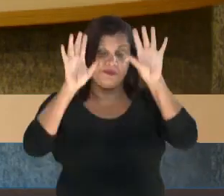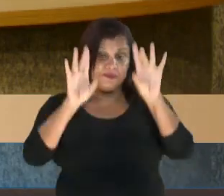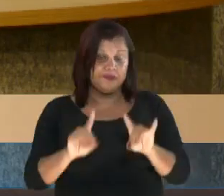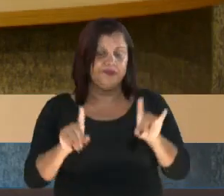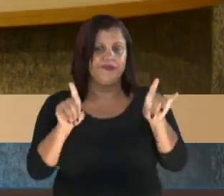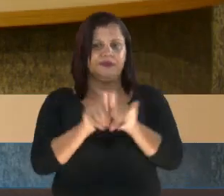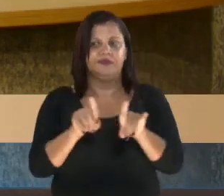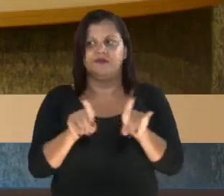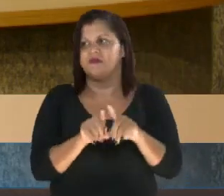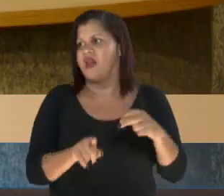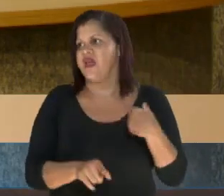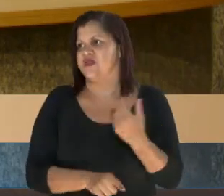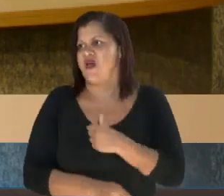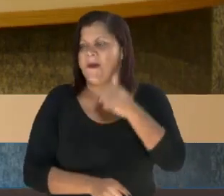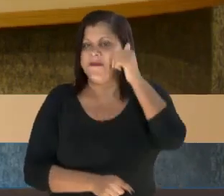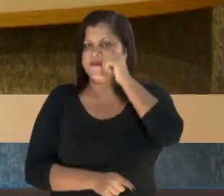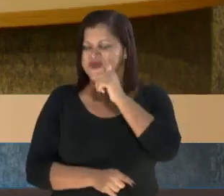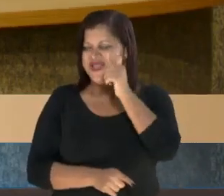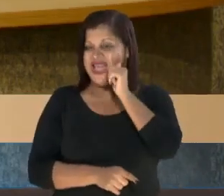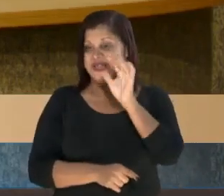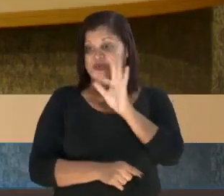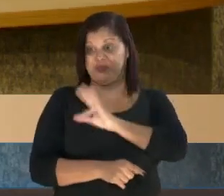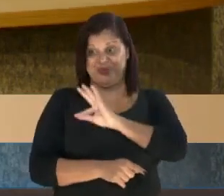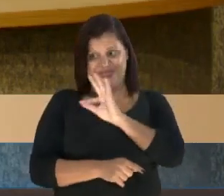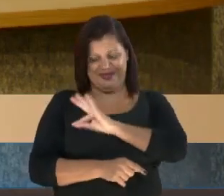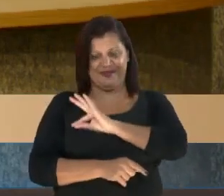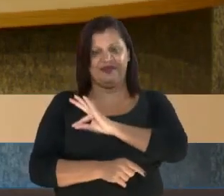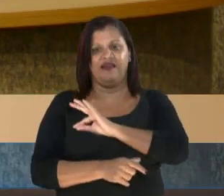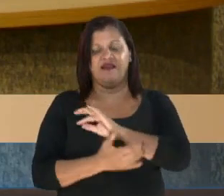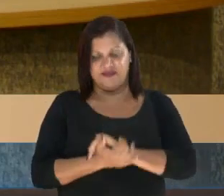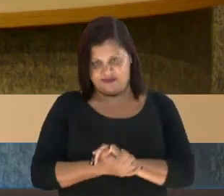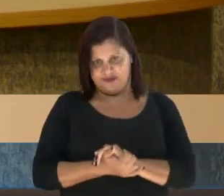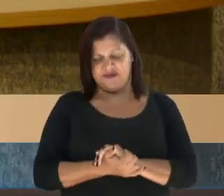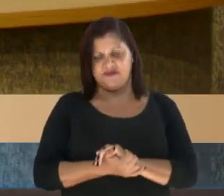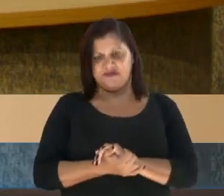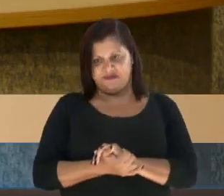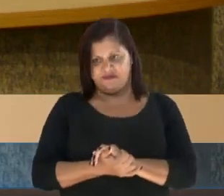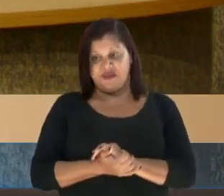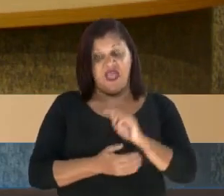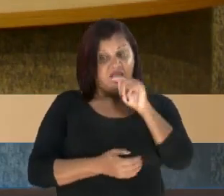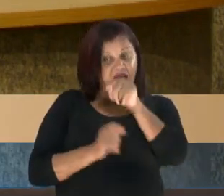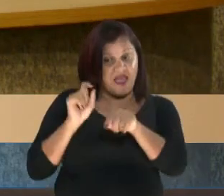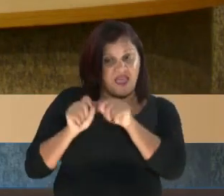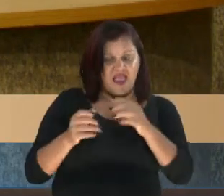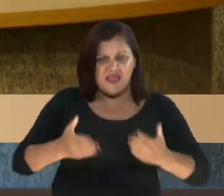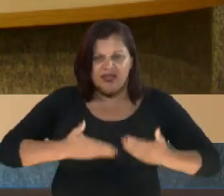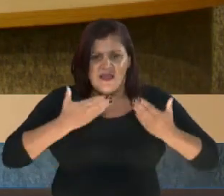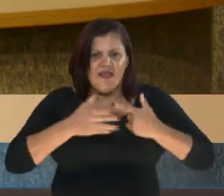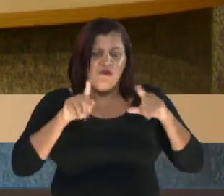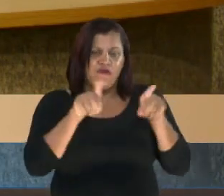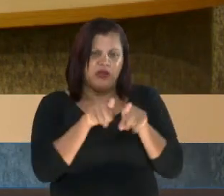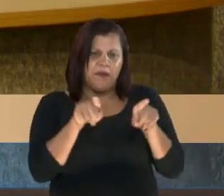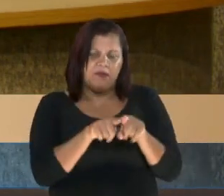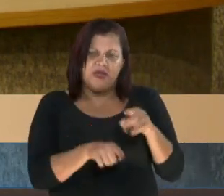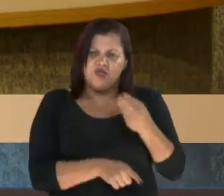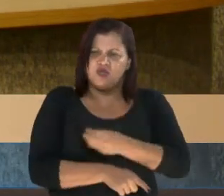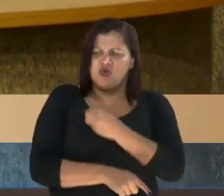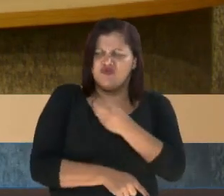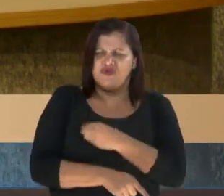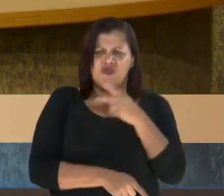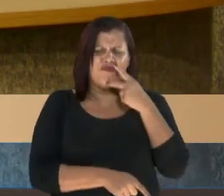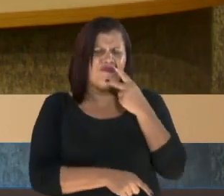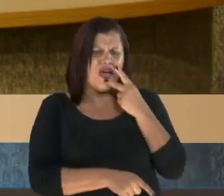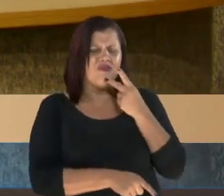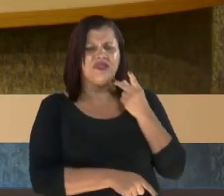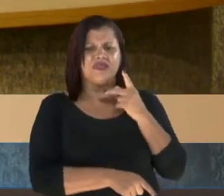também as nossas mulheres policiais as nossas fez aquelas que dedicam também suas vidas e eu digo que